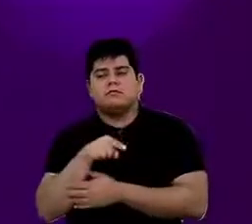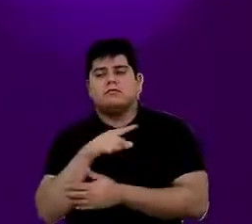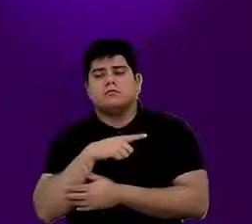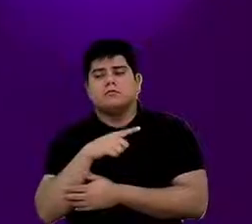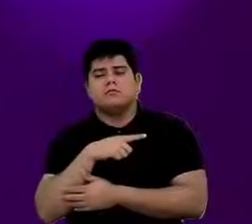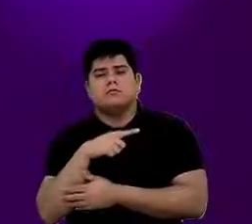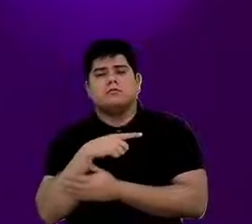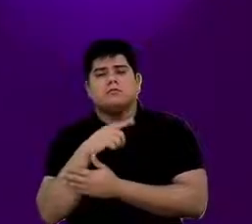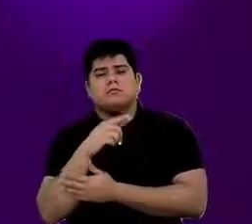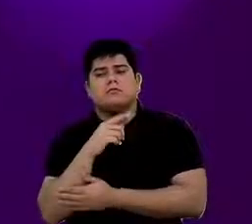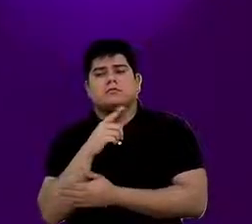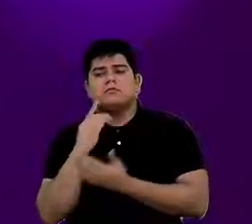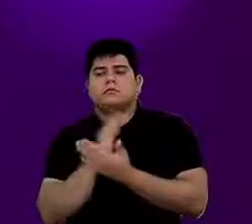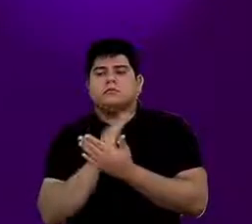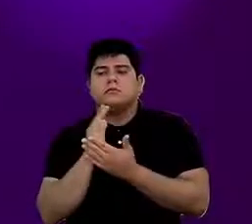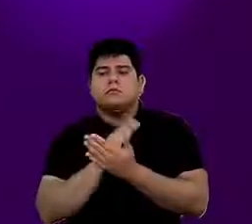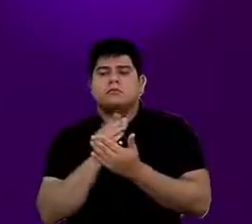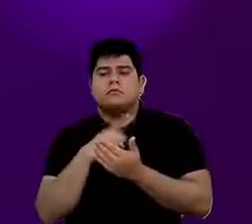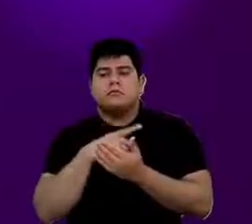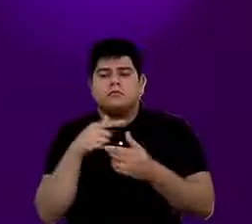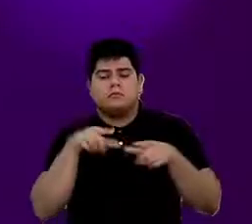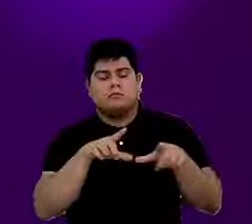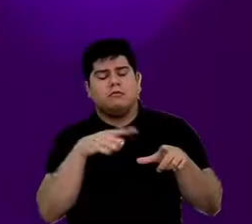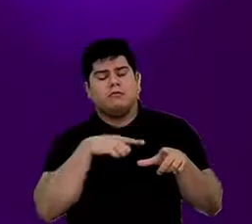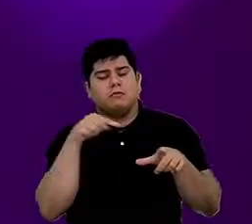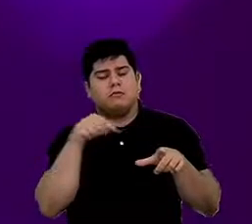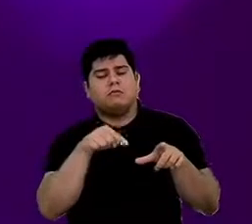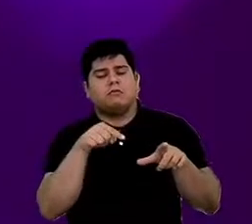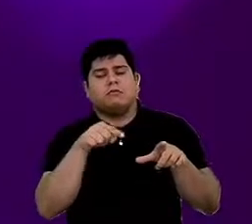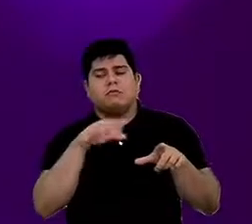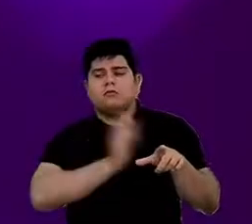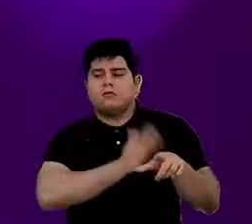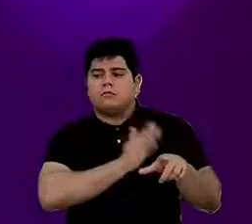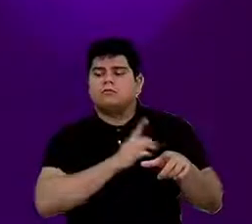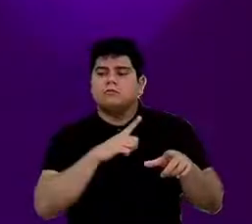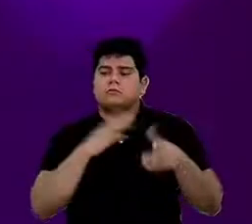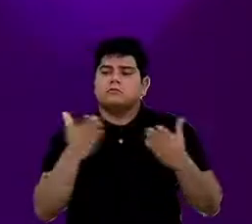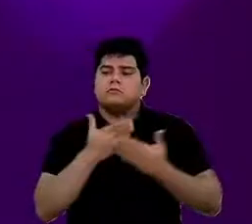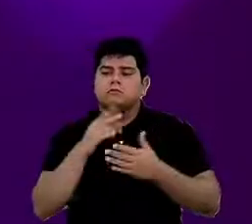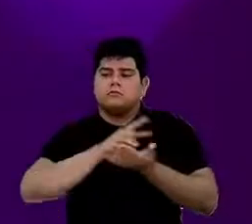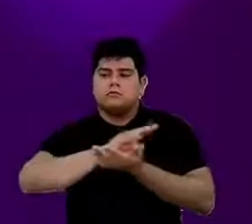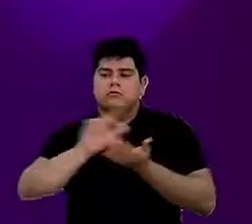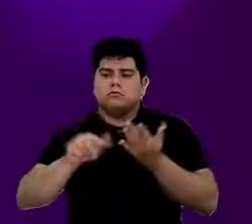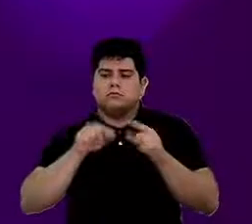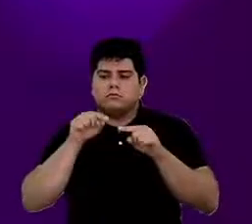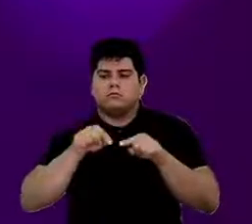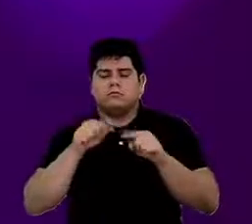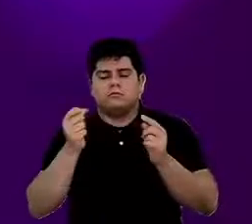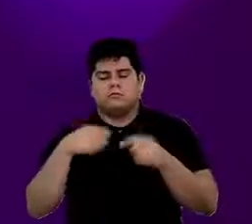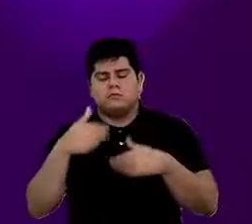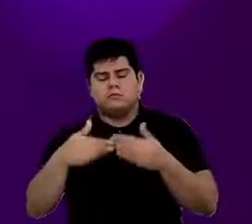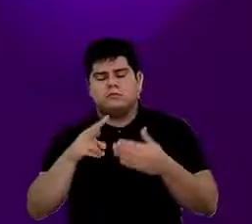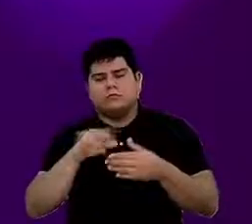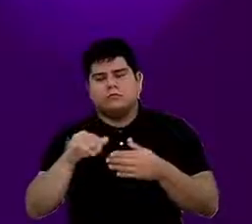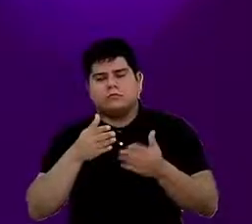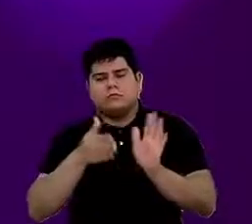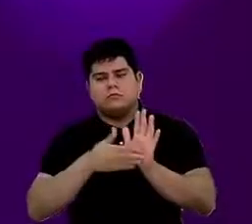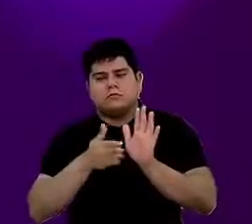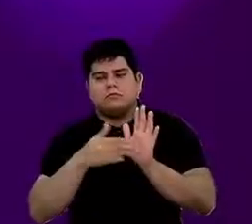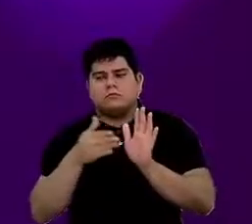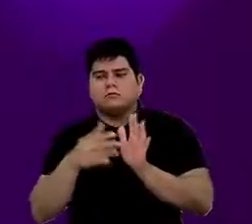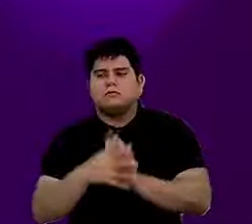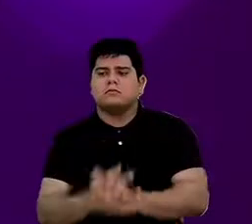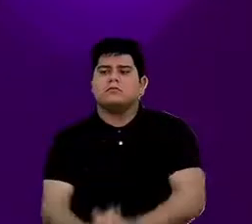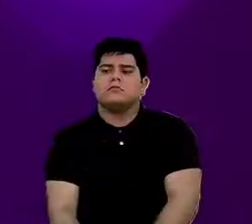um deles no Arquivos Brasileiros de Cardiologia, e a gente tem agora uma série grande que a gente também está propondo a